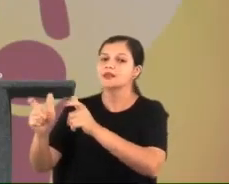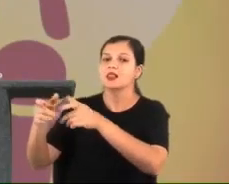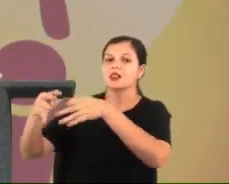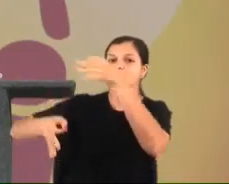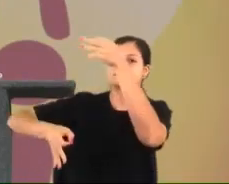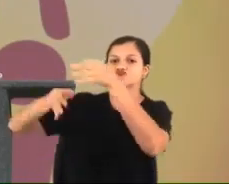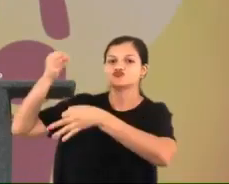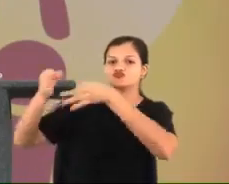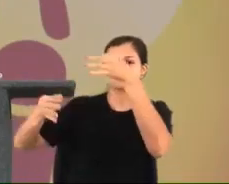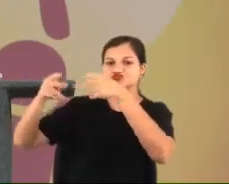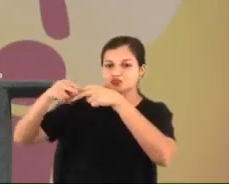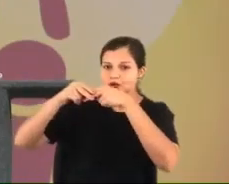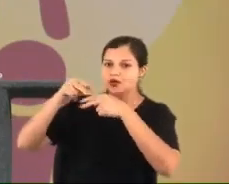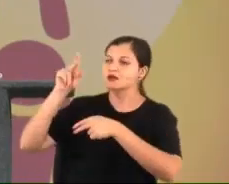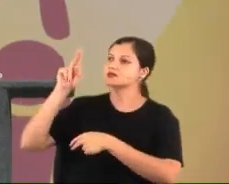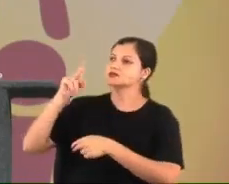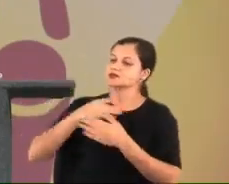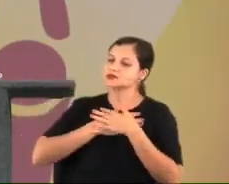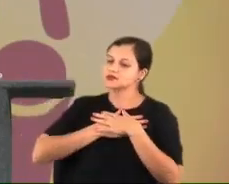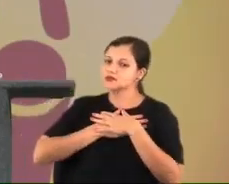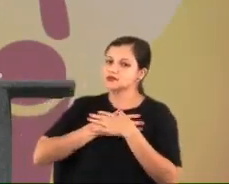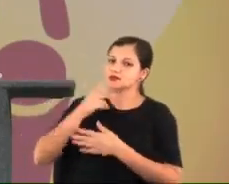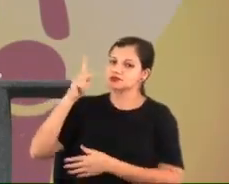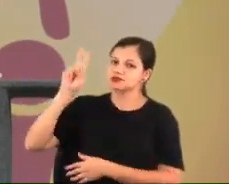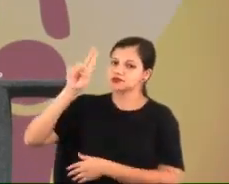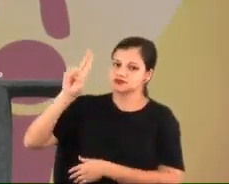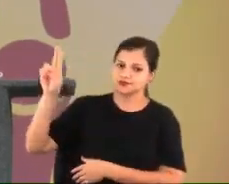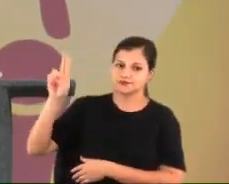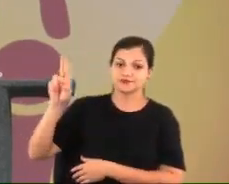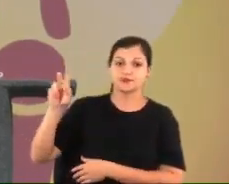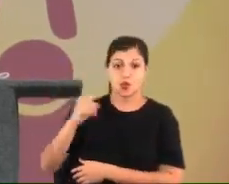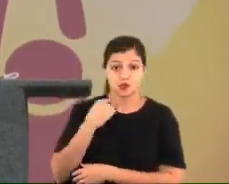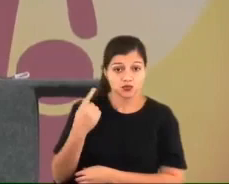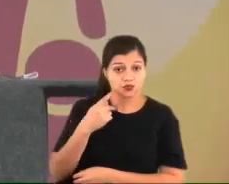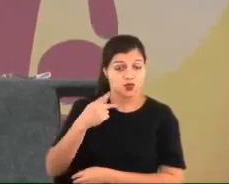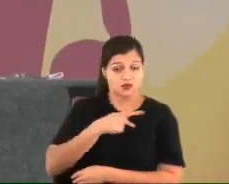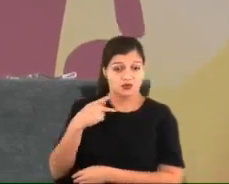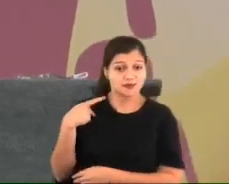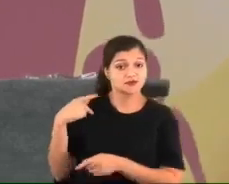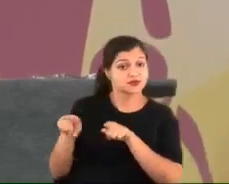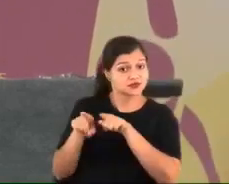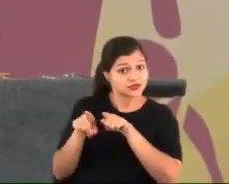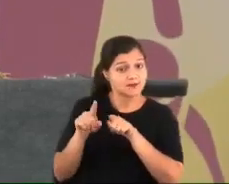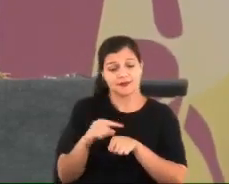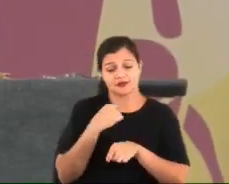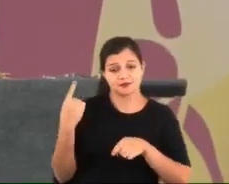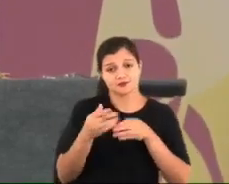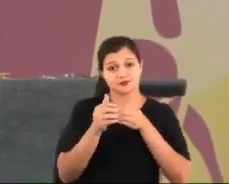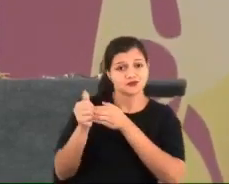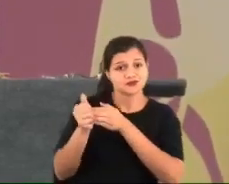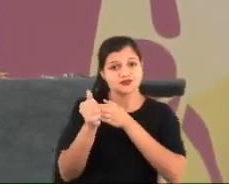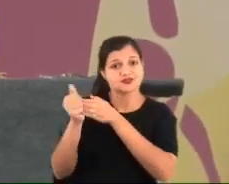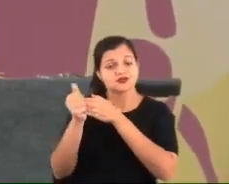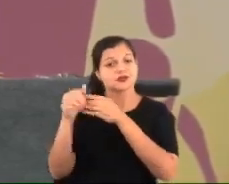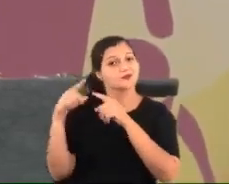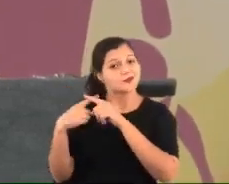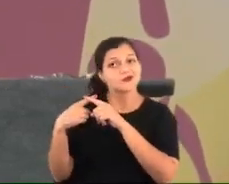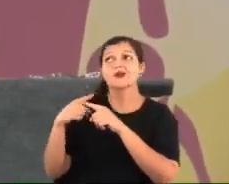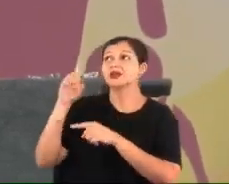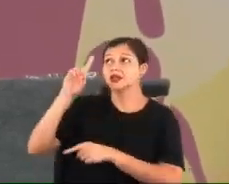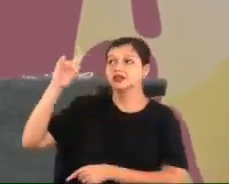nome. Gente, o nosso pastor, ele também nos guia. Sabe por quê? Porque ele nos ama.